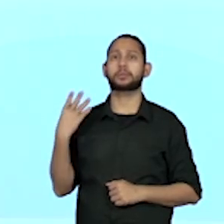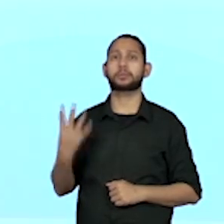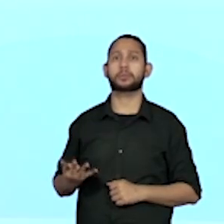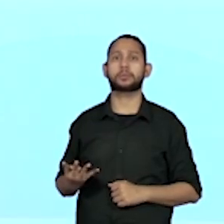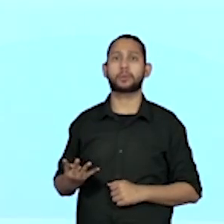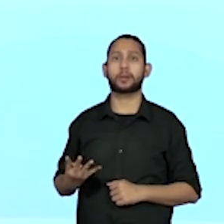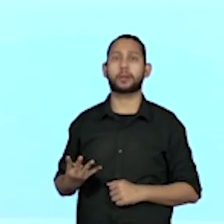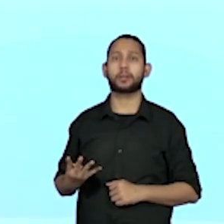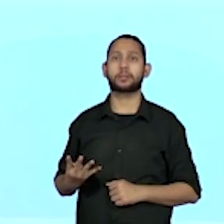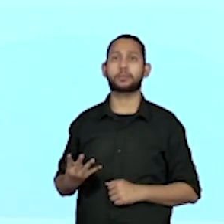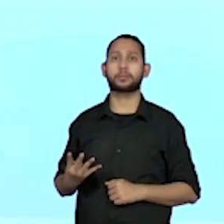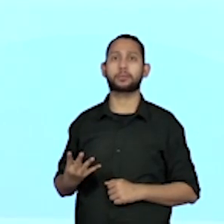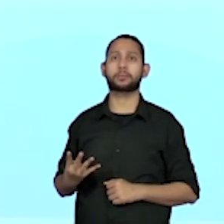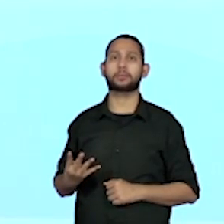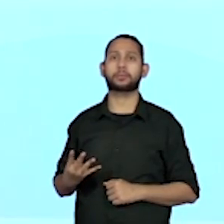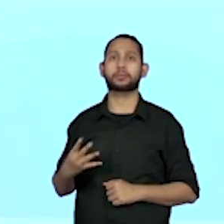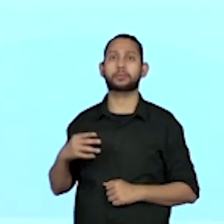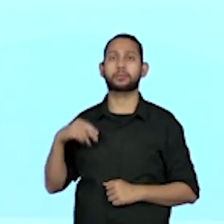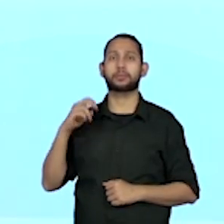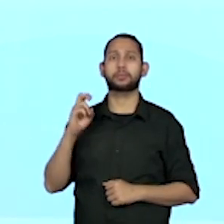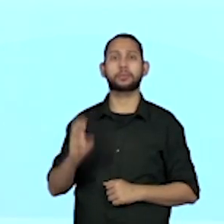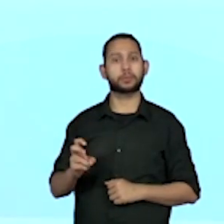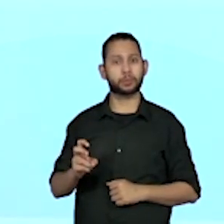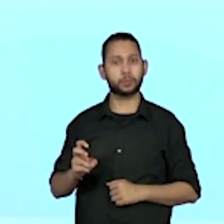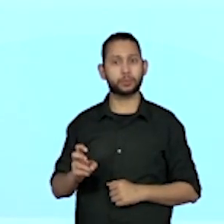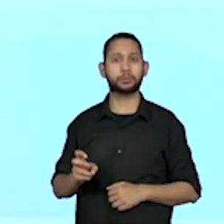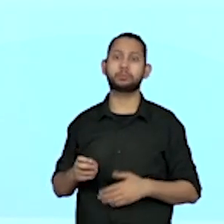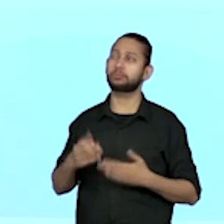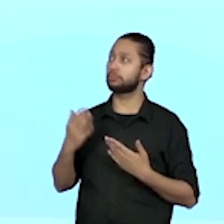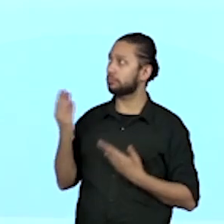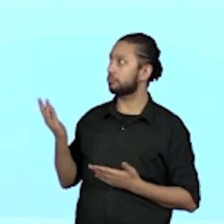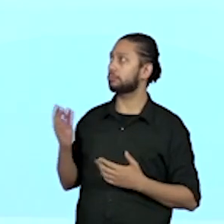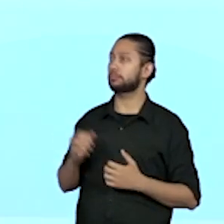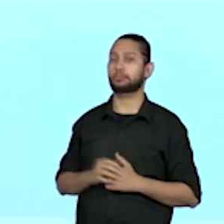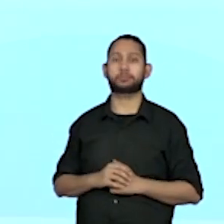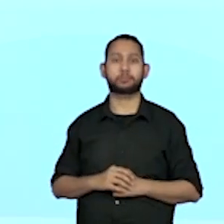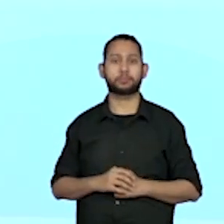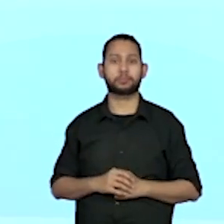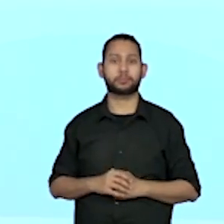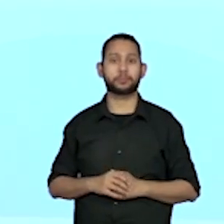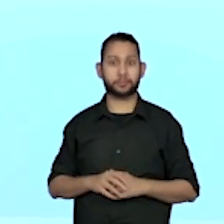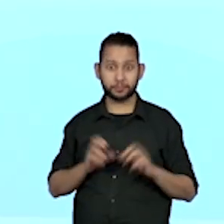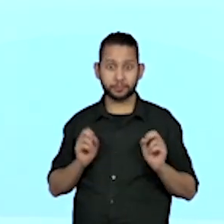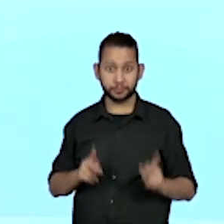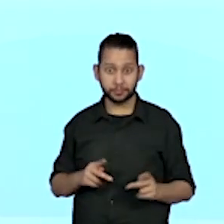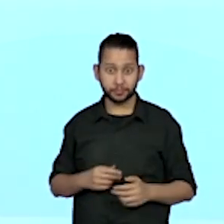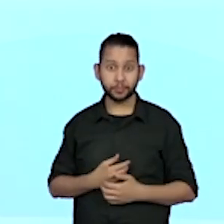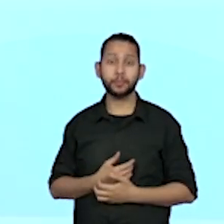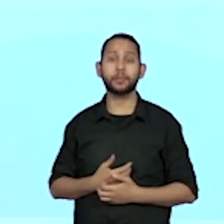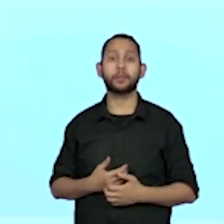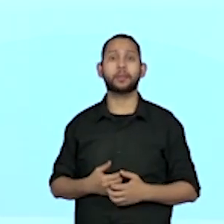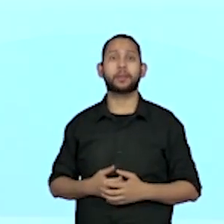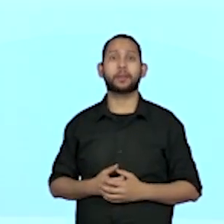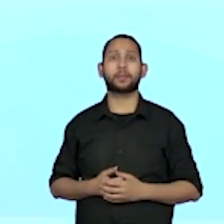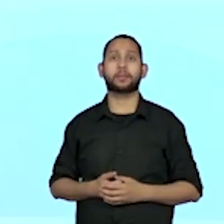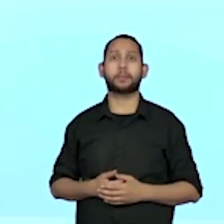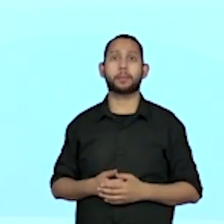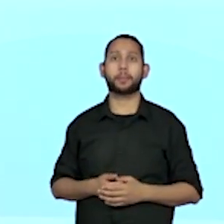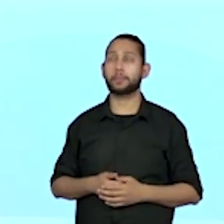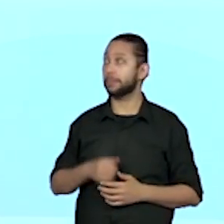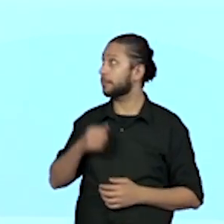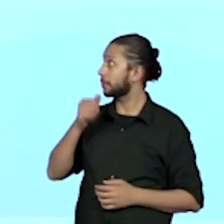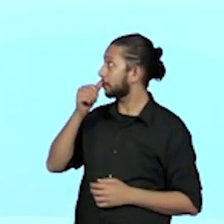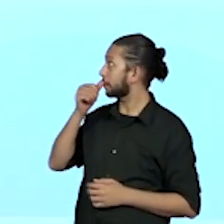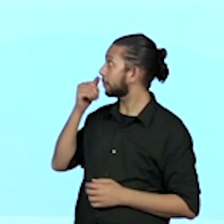partes, 4 partes e 5 partes. Certíssimo, pessoal. Então, vocês já